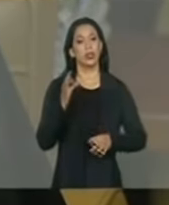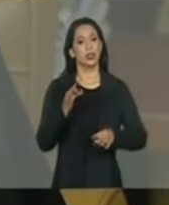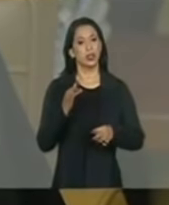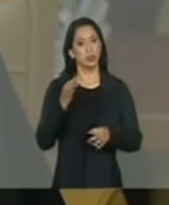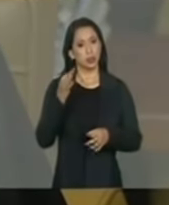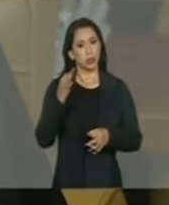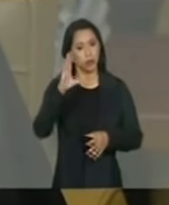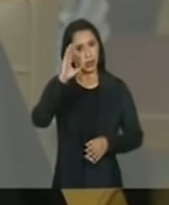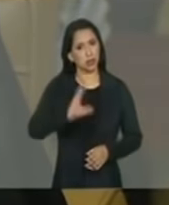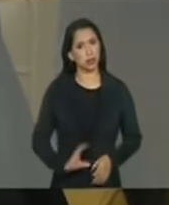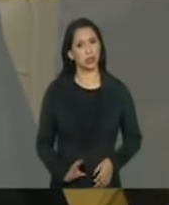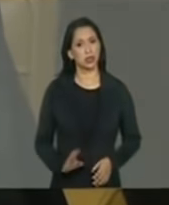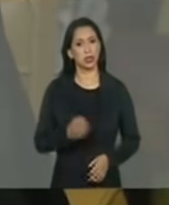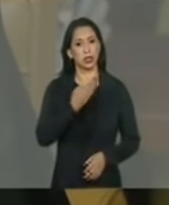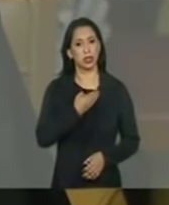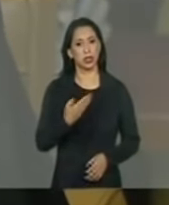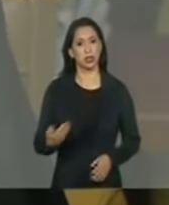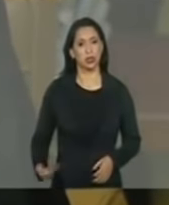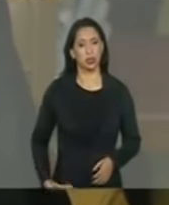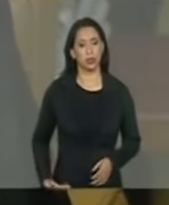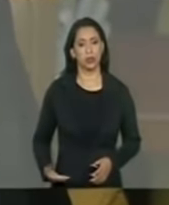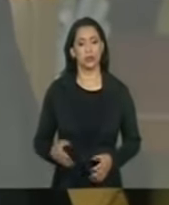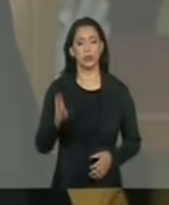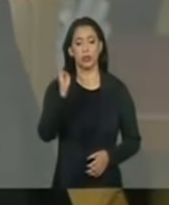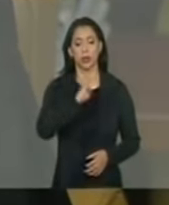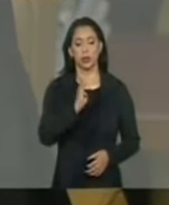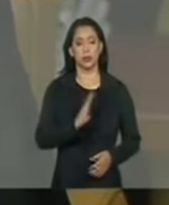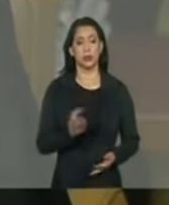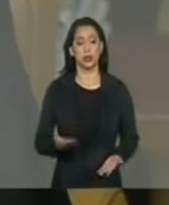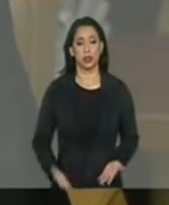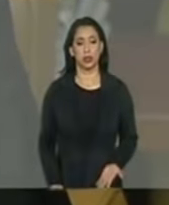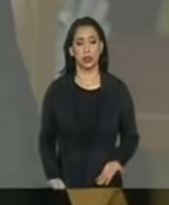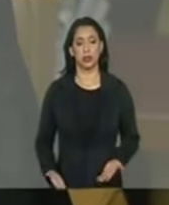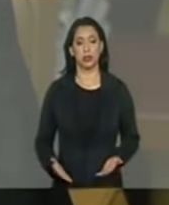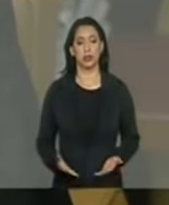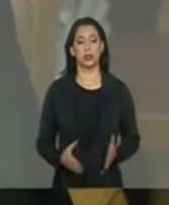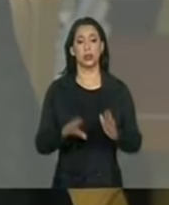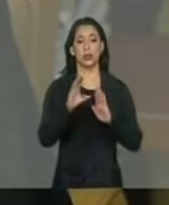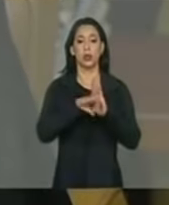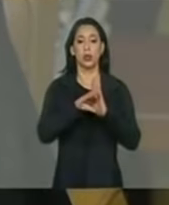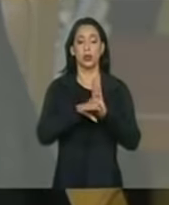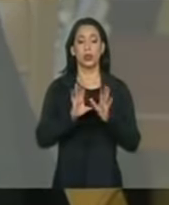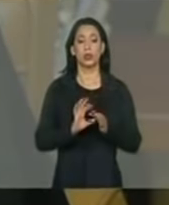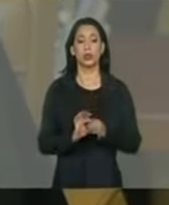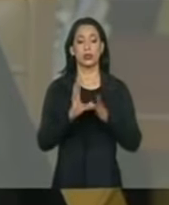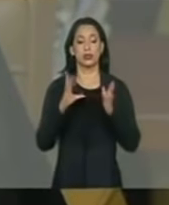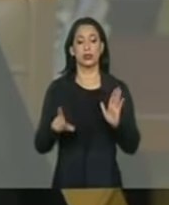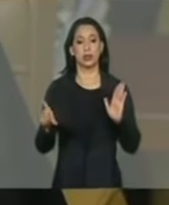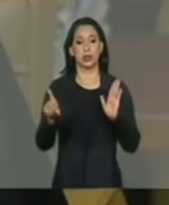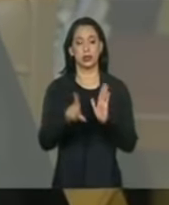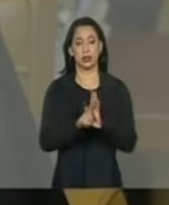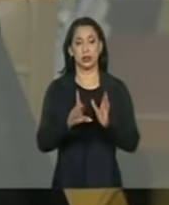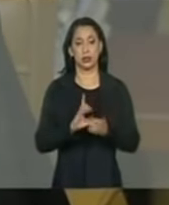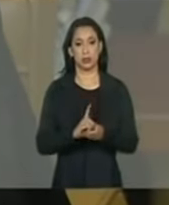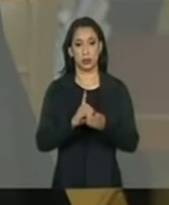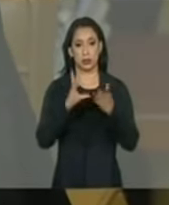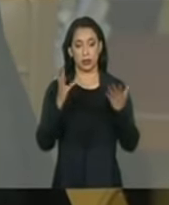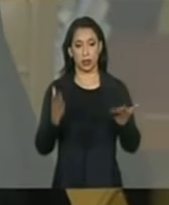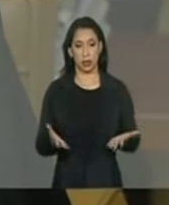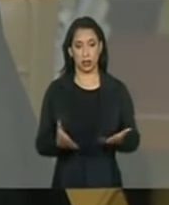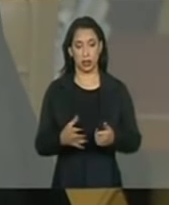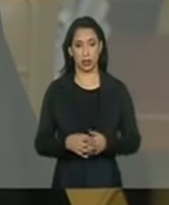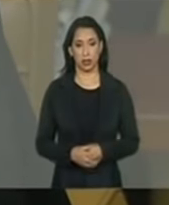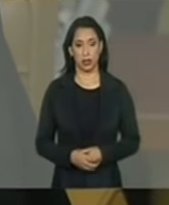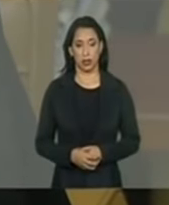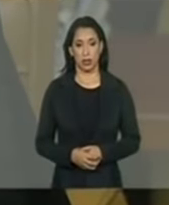república fundada no conceito de liberdade e legitimada pelo princípio democrático a